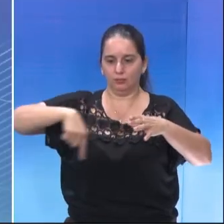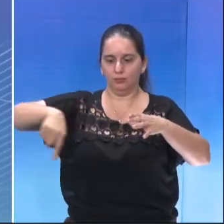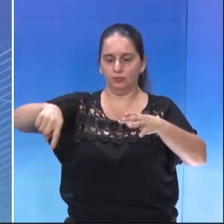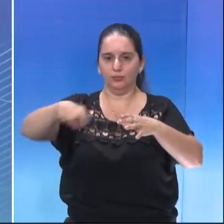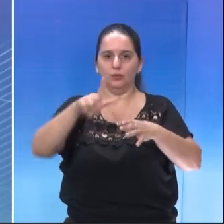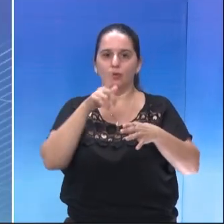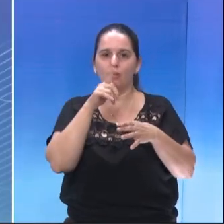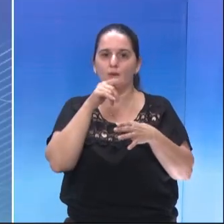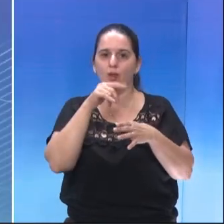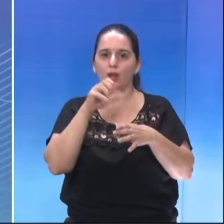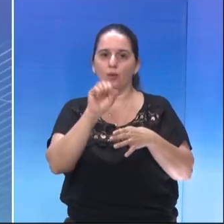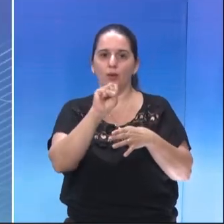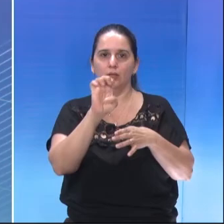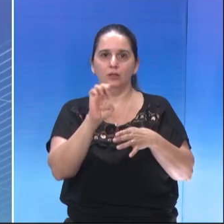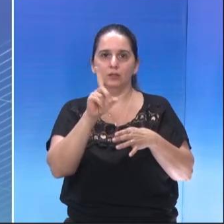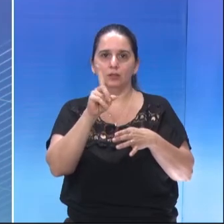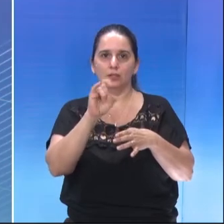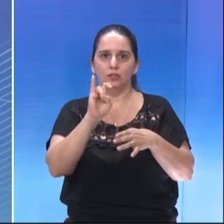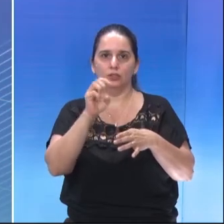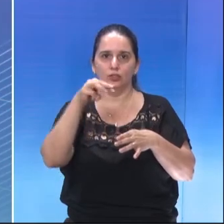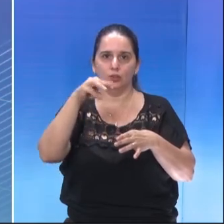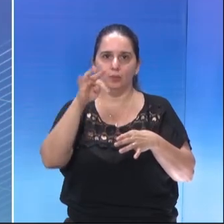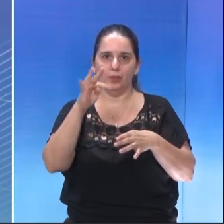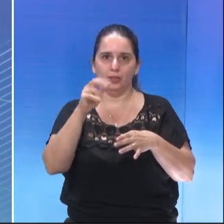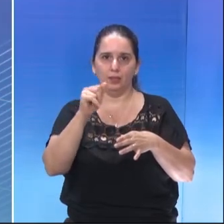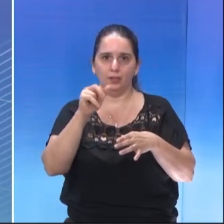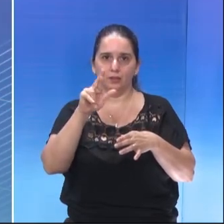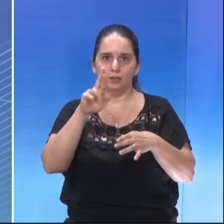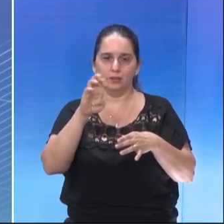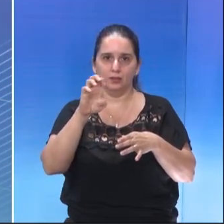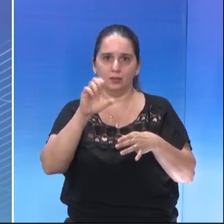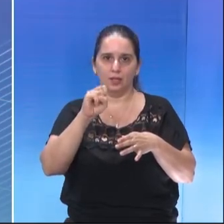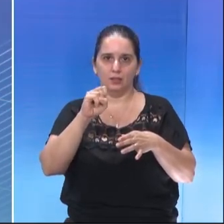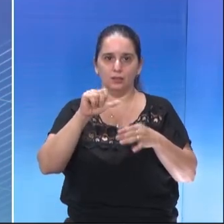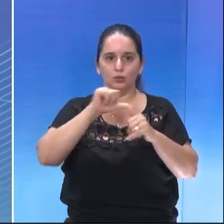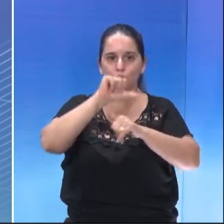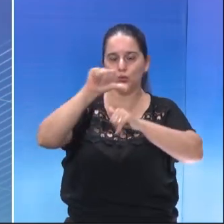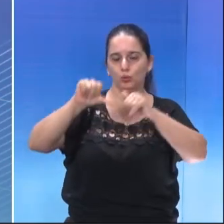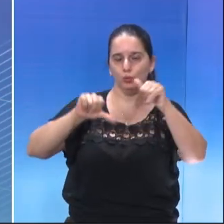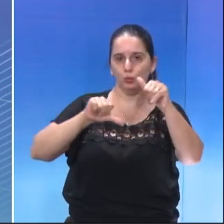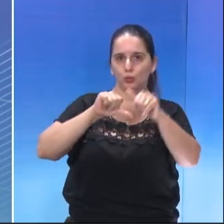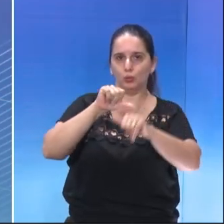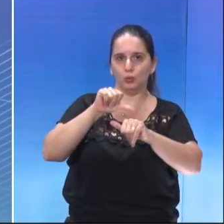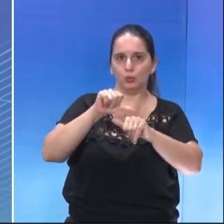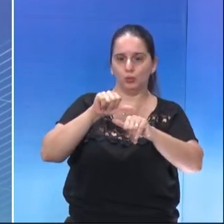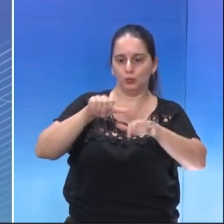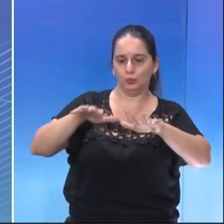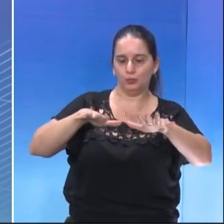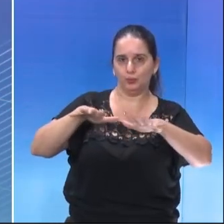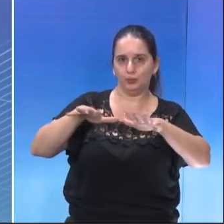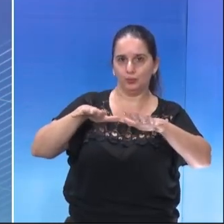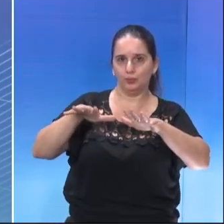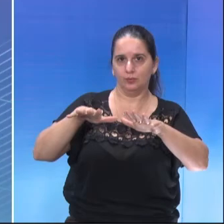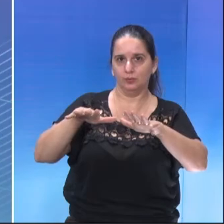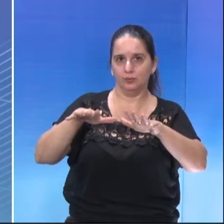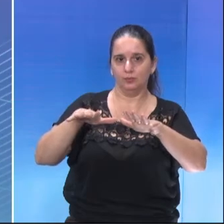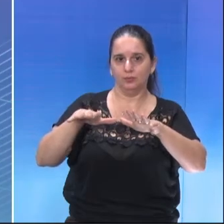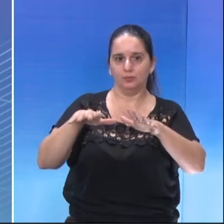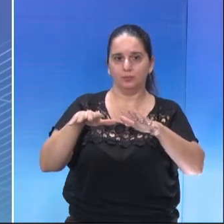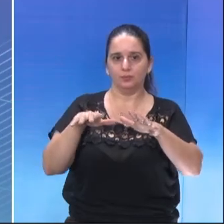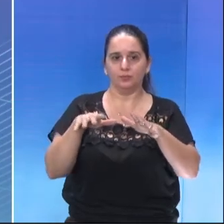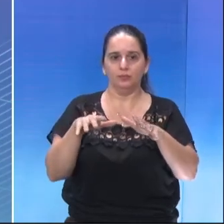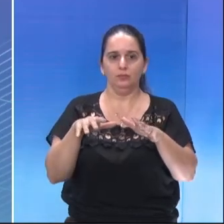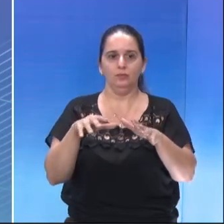processo de degradação dos escudos cristalinos. Por quê? É todo um processo. Os escudos cristalinos se fragmentaram